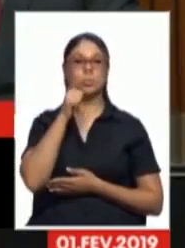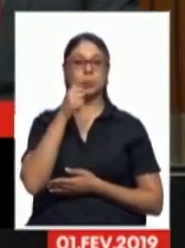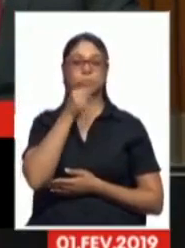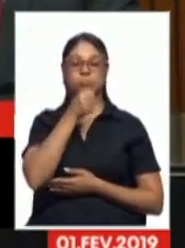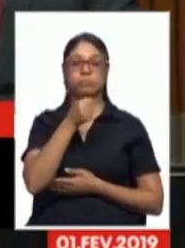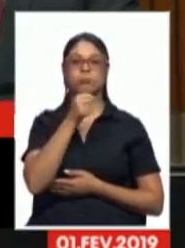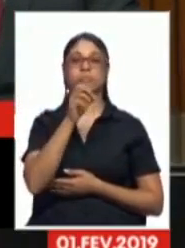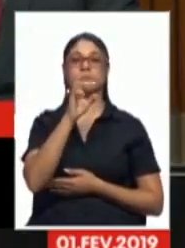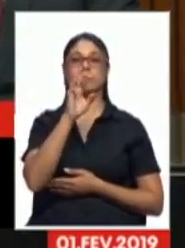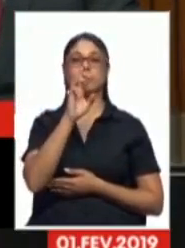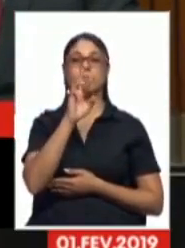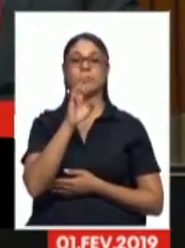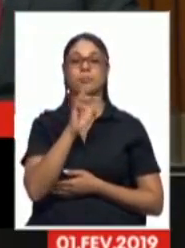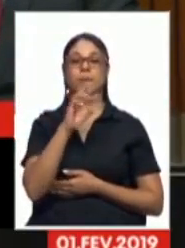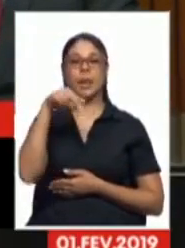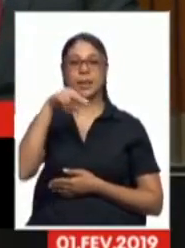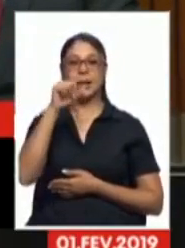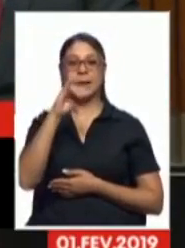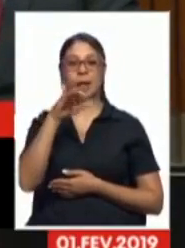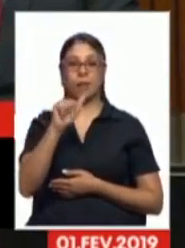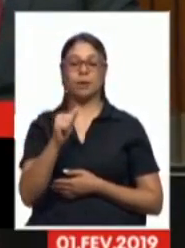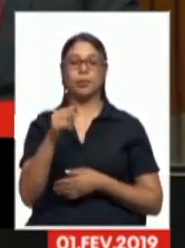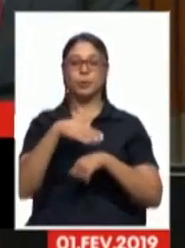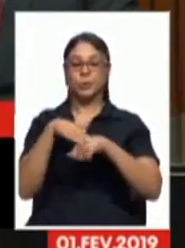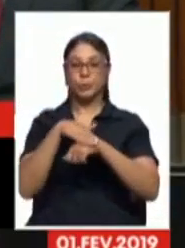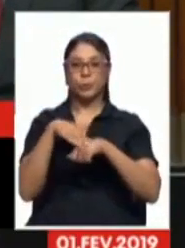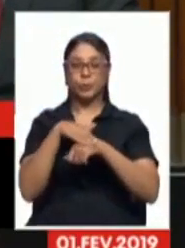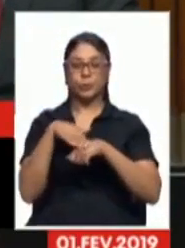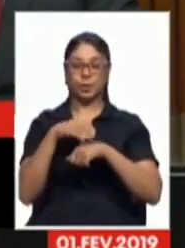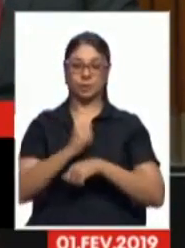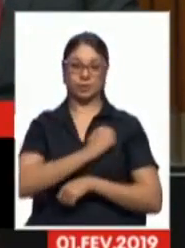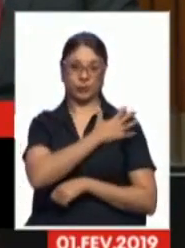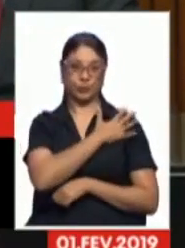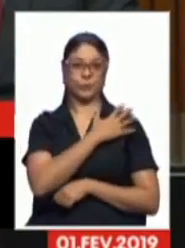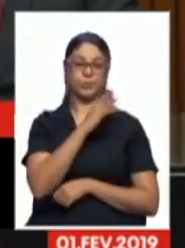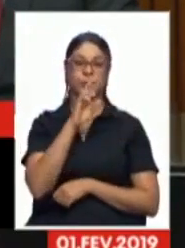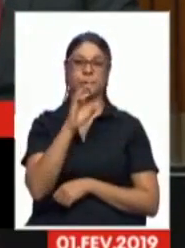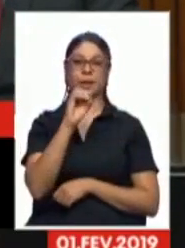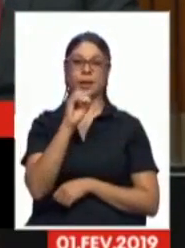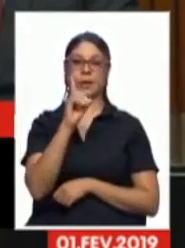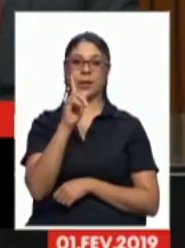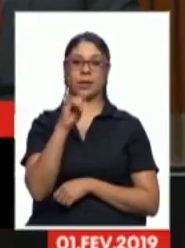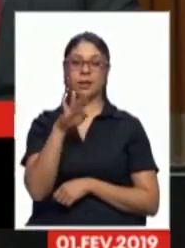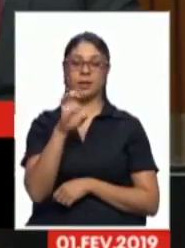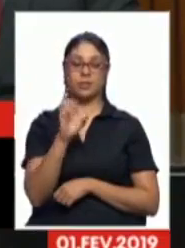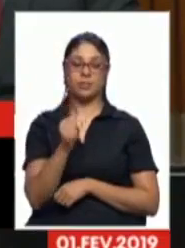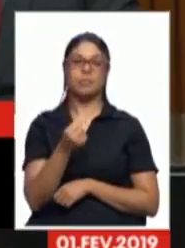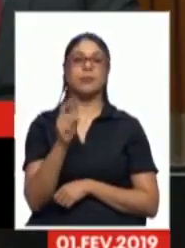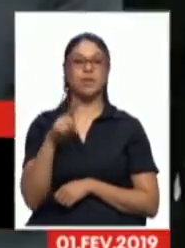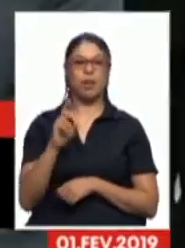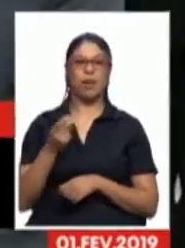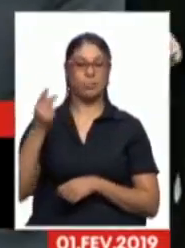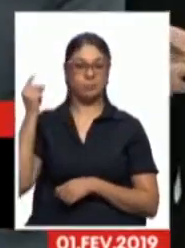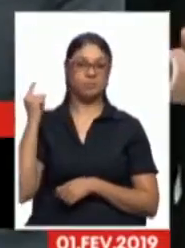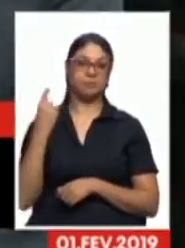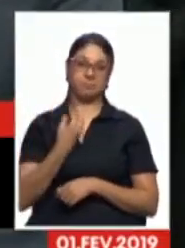Bini conversa com o deputado Sargento Rodrigues, um deputado veterano aqui da casa. Natália.